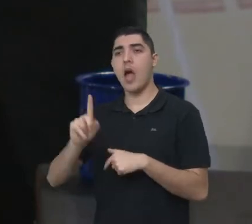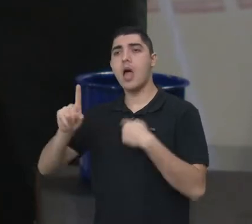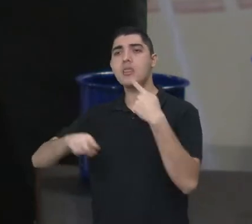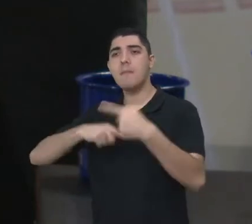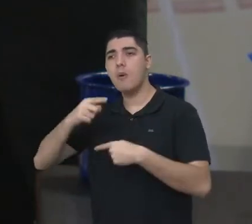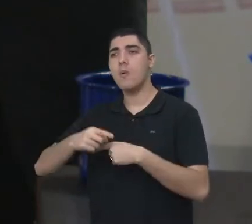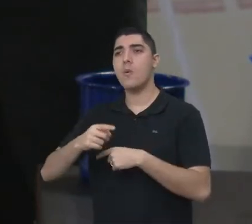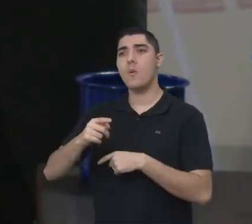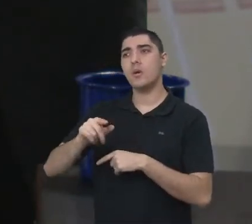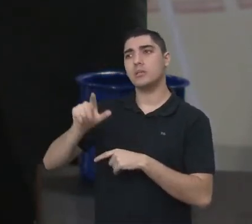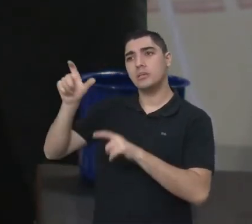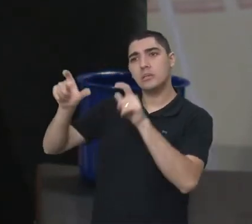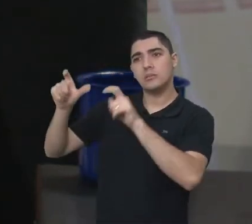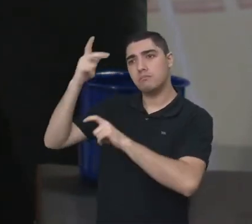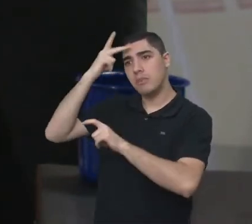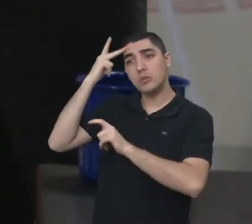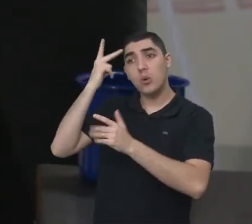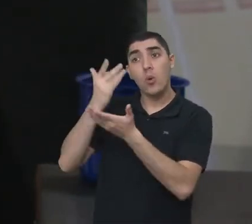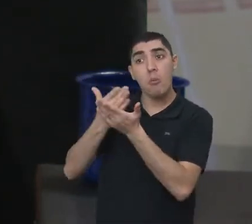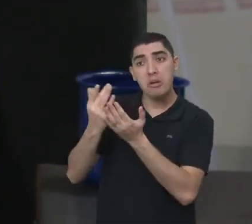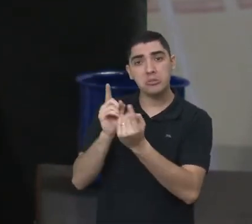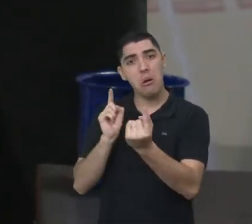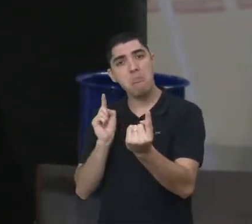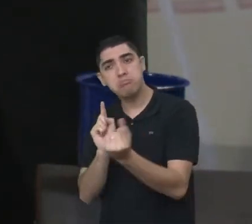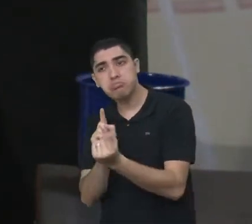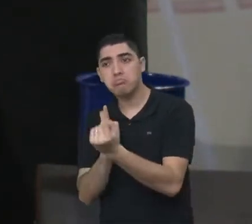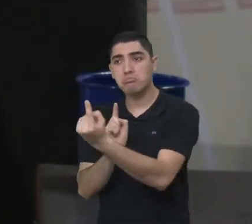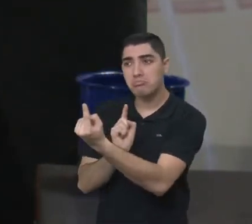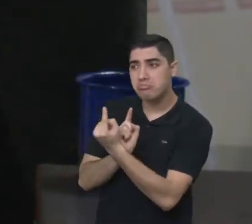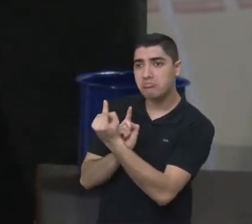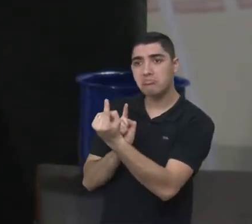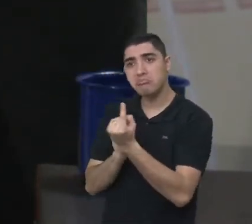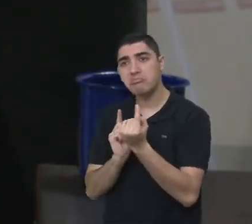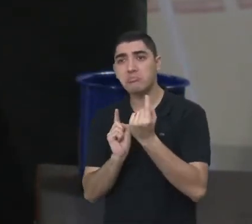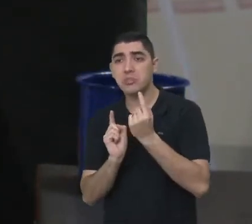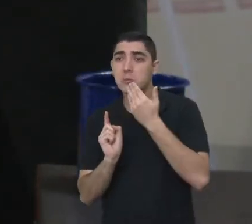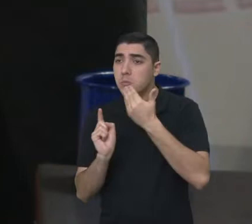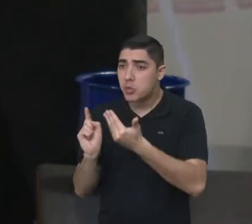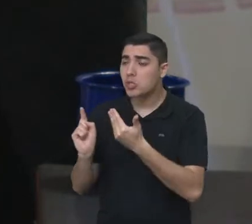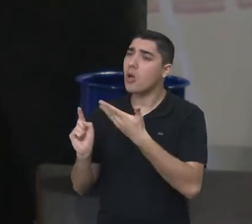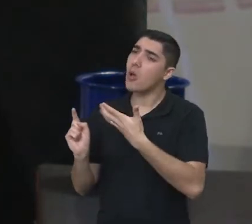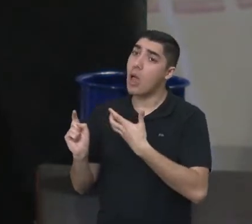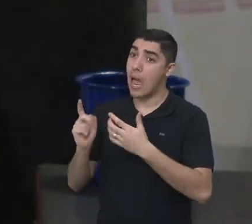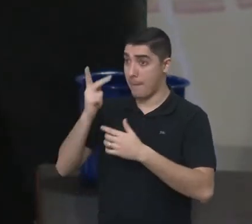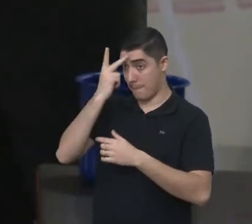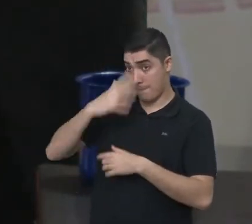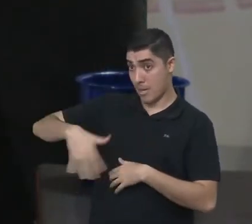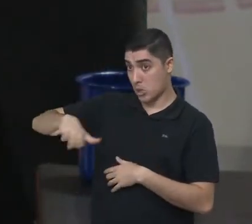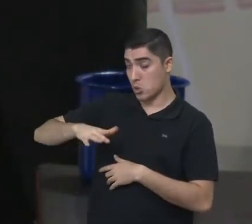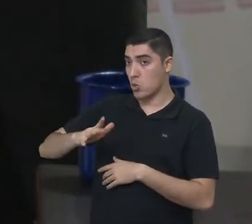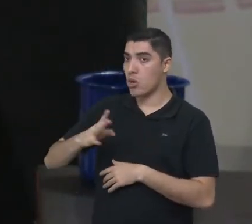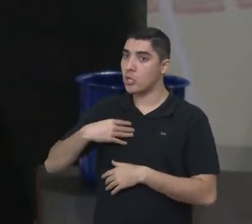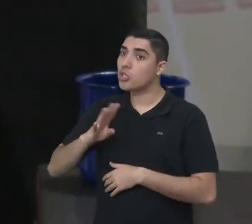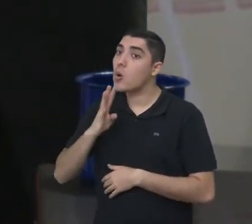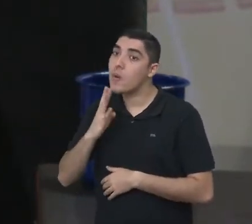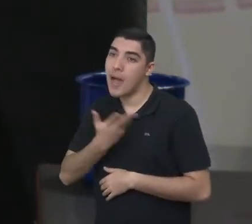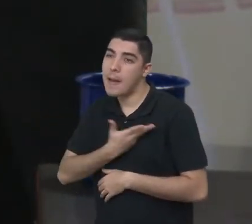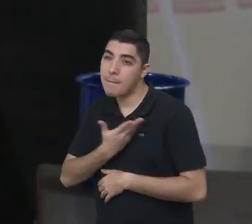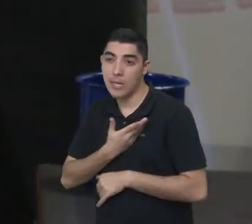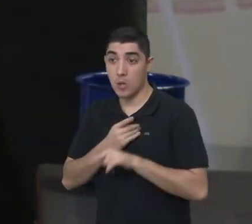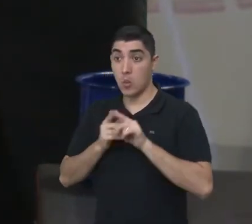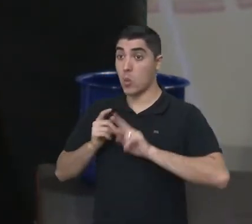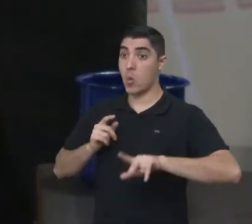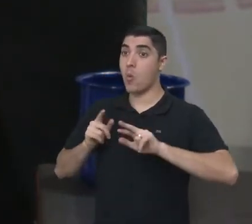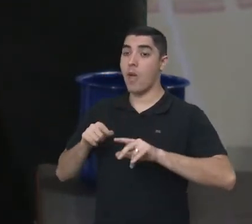boca a boca, as primeiras encomendas, mas de pessoas próximas conhecidas, né? Não eram